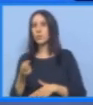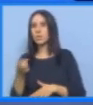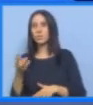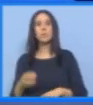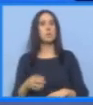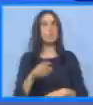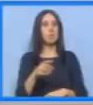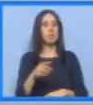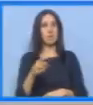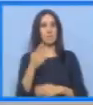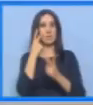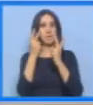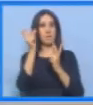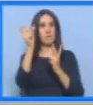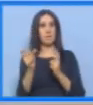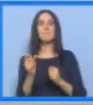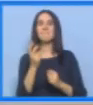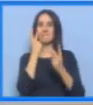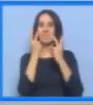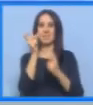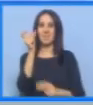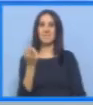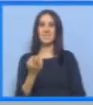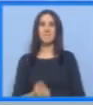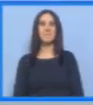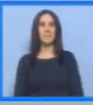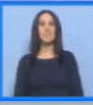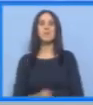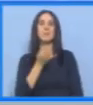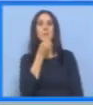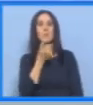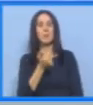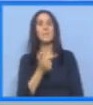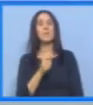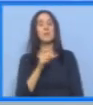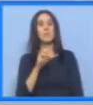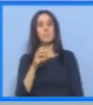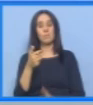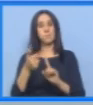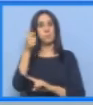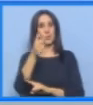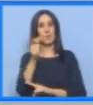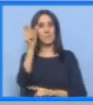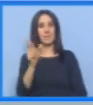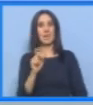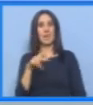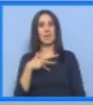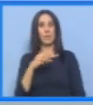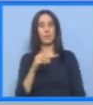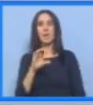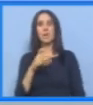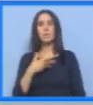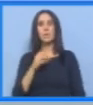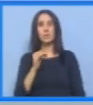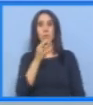visibilidade a esta figura. Exatamente. Sim. Muito bem. Monsenhor Arnaldo Cardoso, quando falamos do